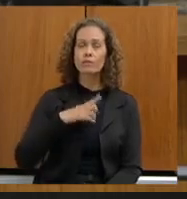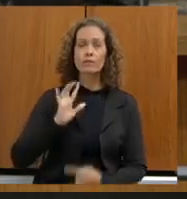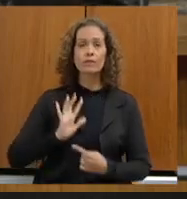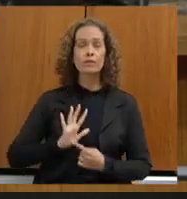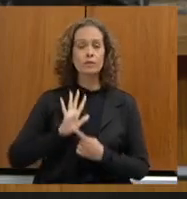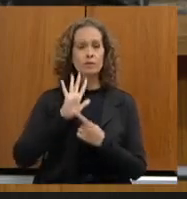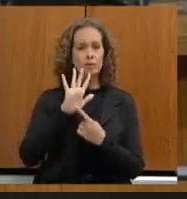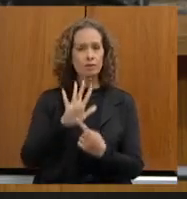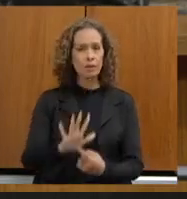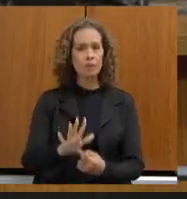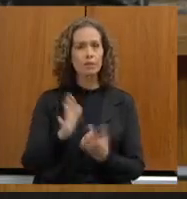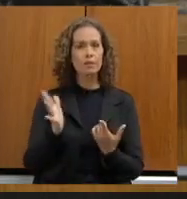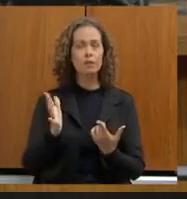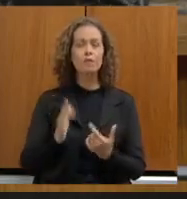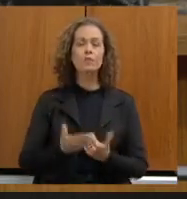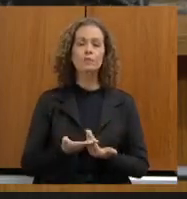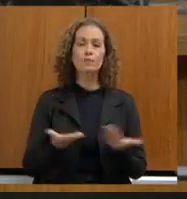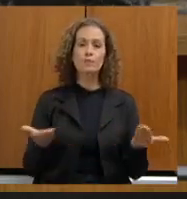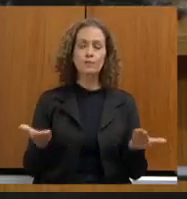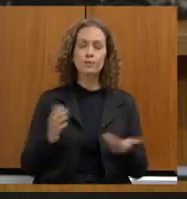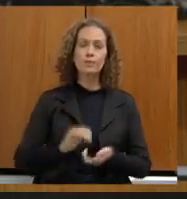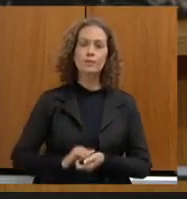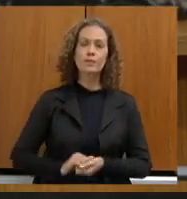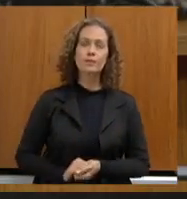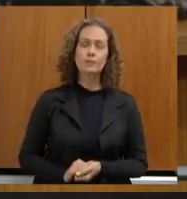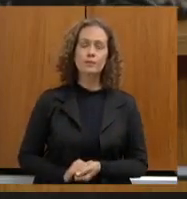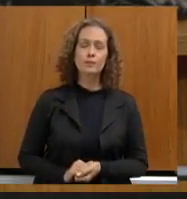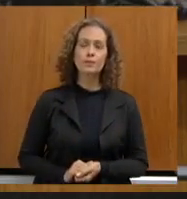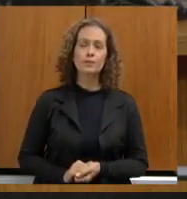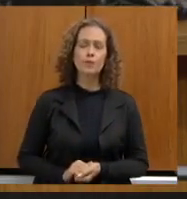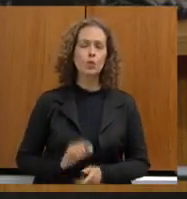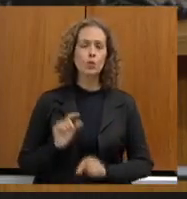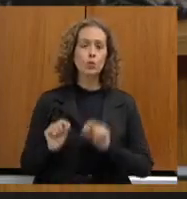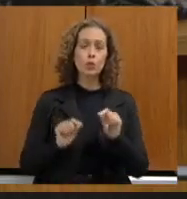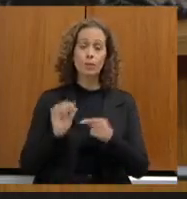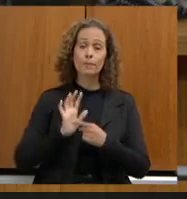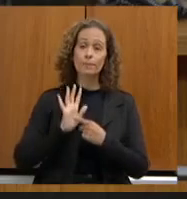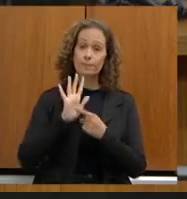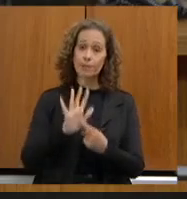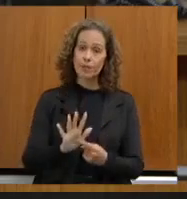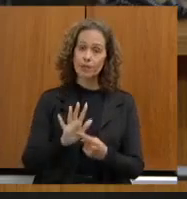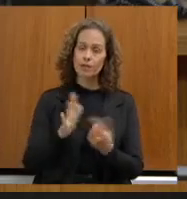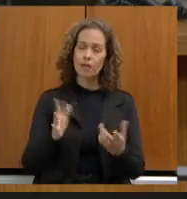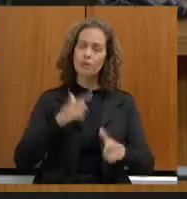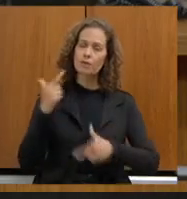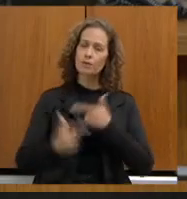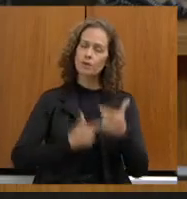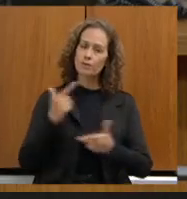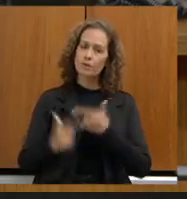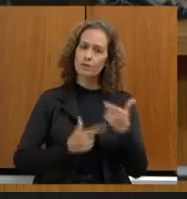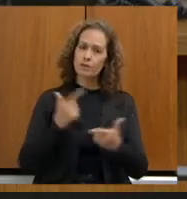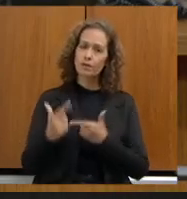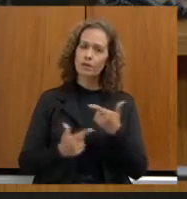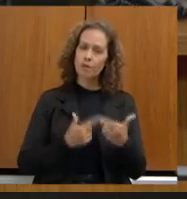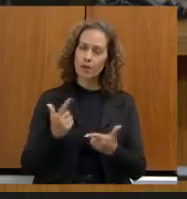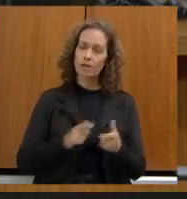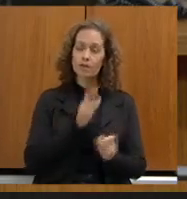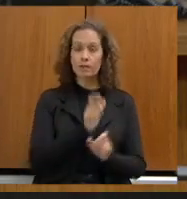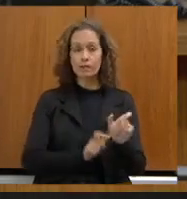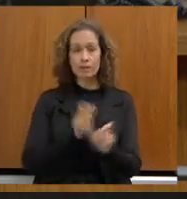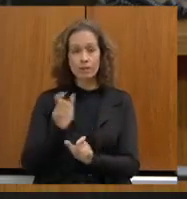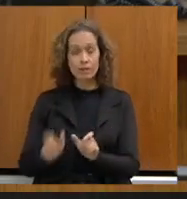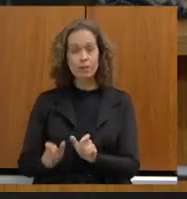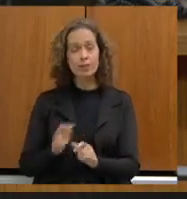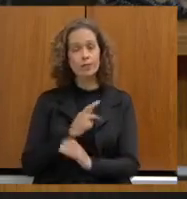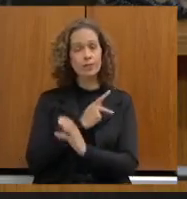apresentação trouxemos e para mostrar os trabalhos desenvolvidos pela Polícia